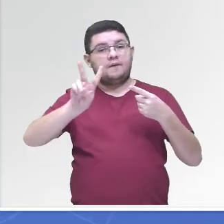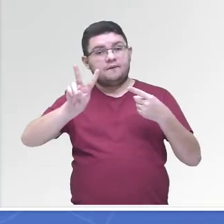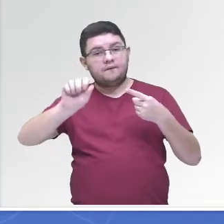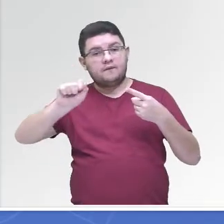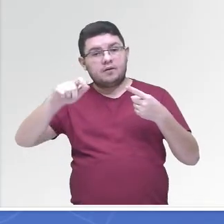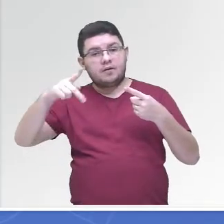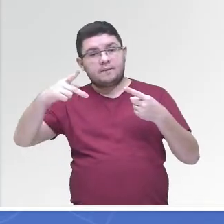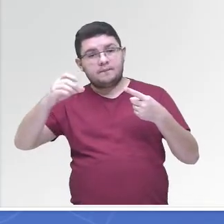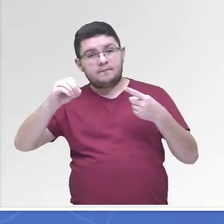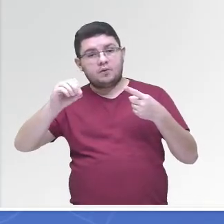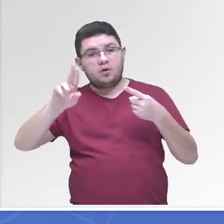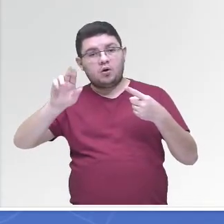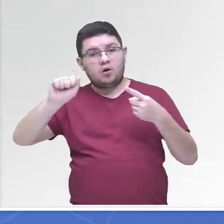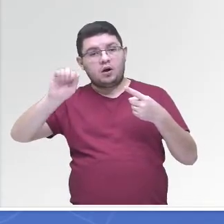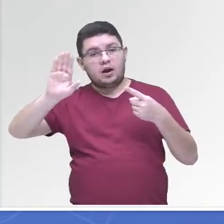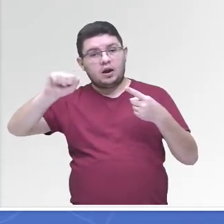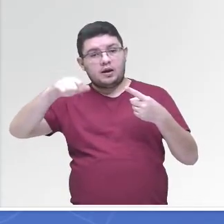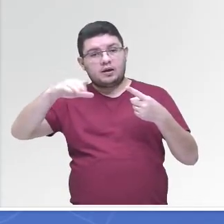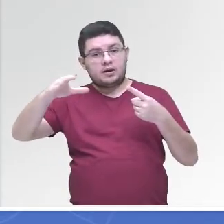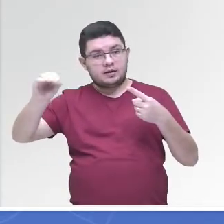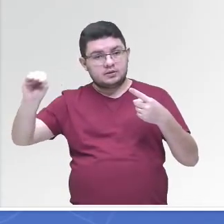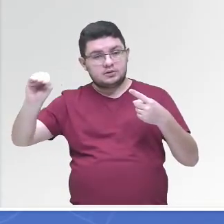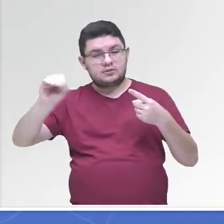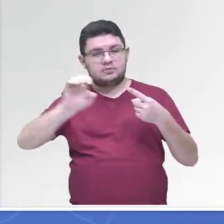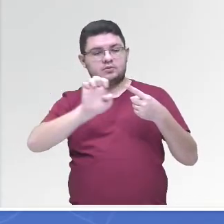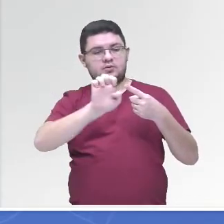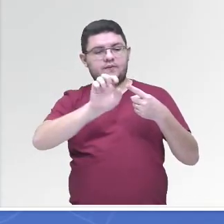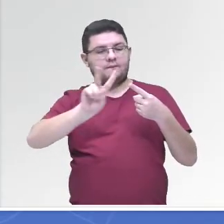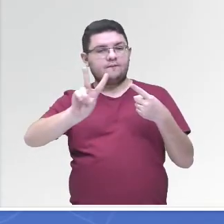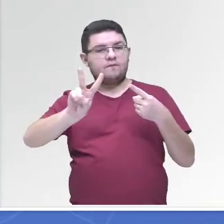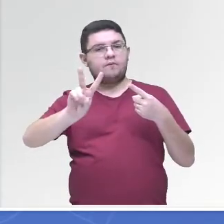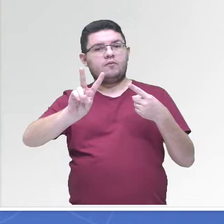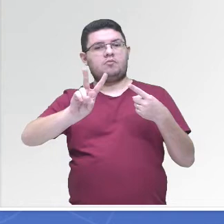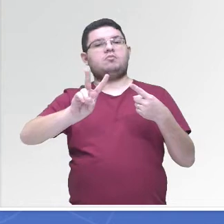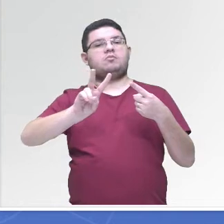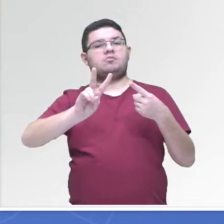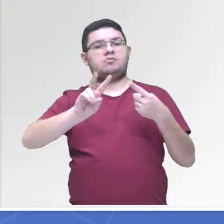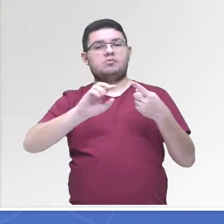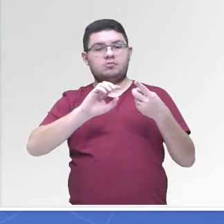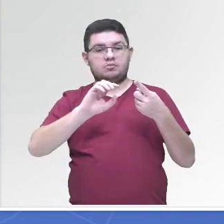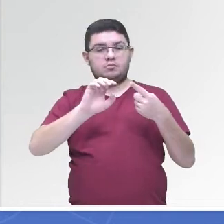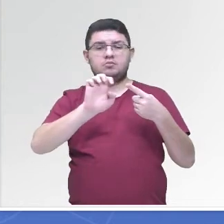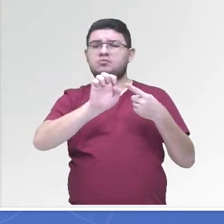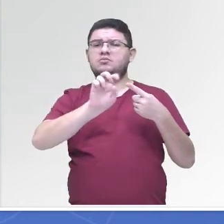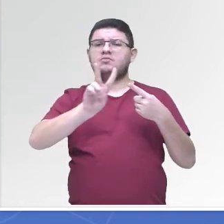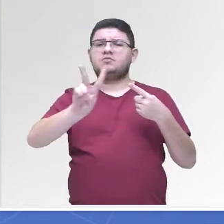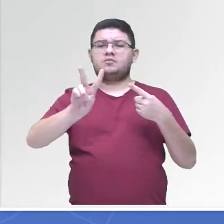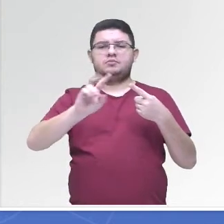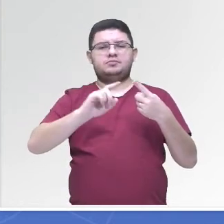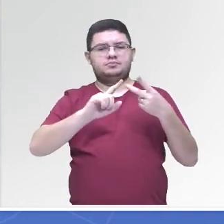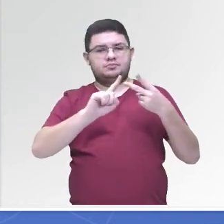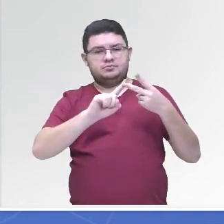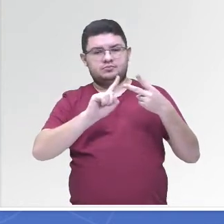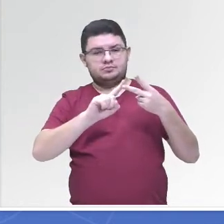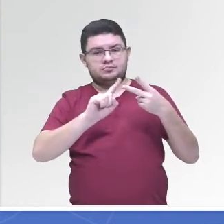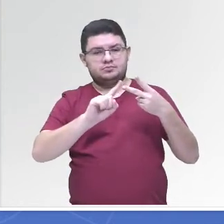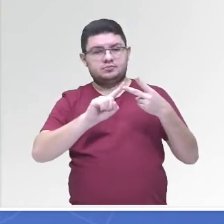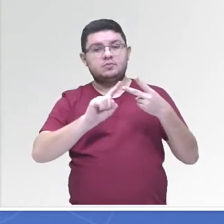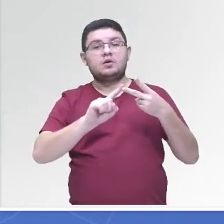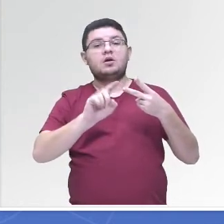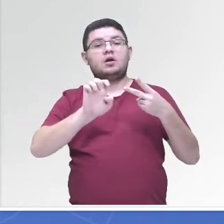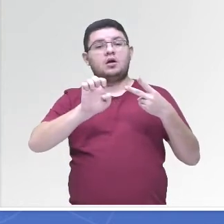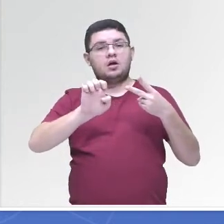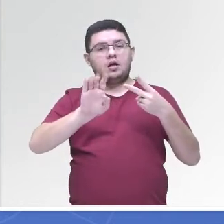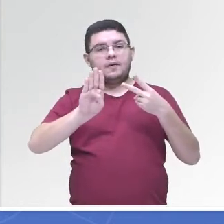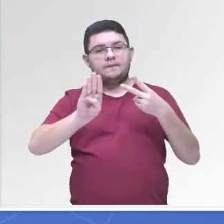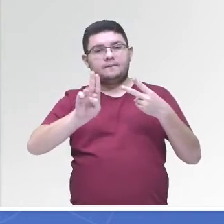evaporação. Deixa eu ver se vai dar aqui. Deu, né? Evaporação. Ela pode ser do tipo